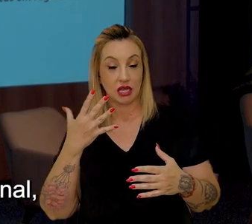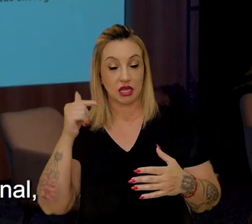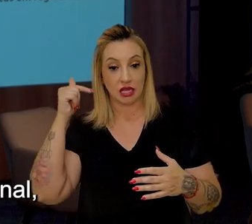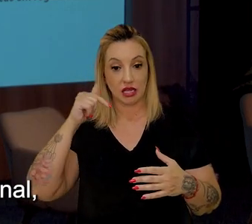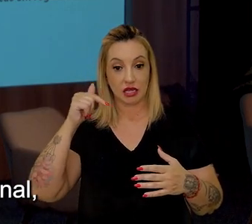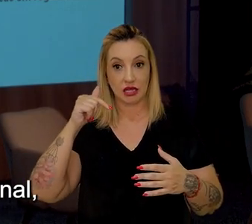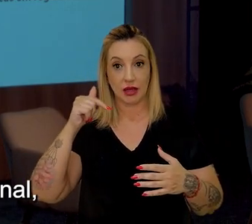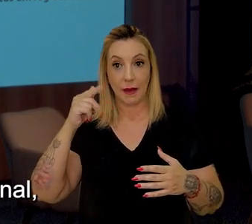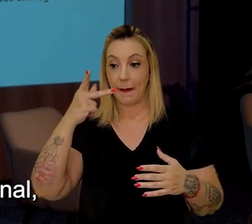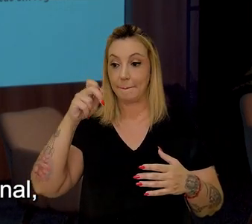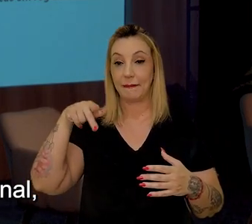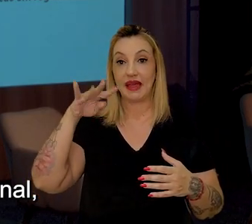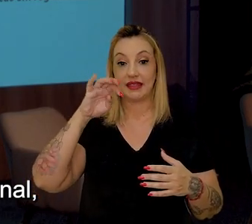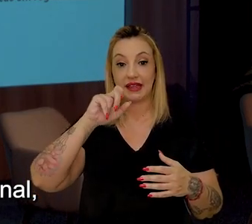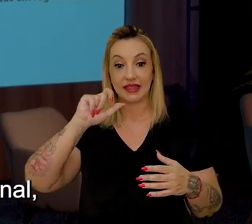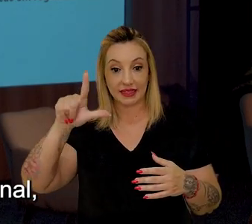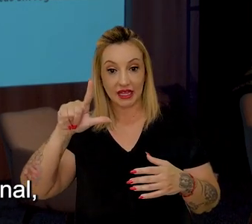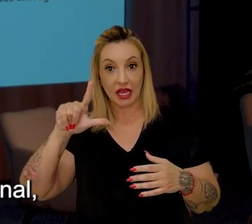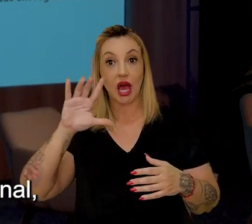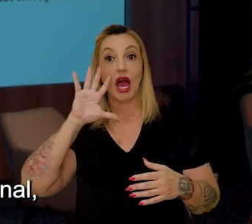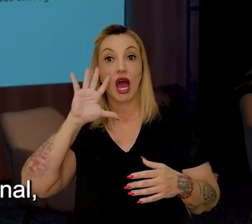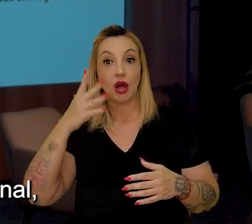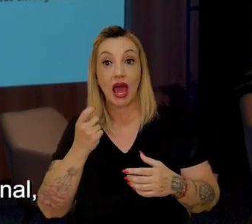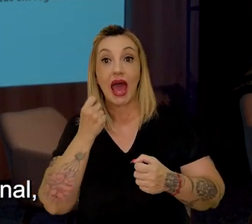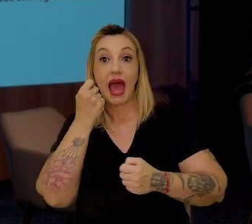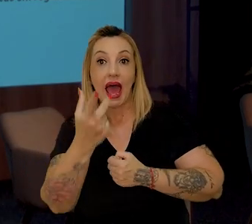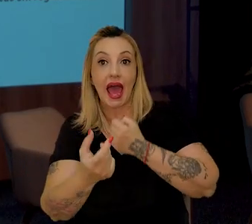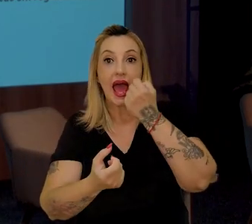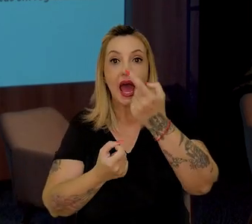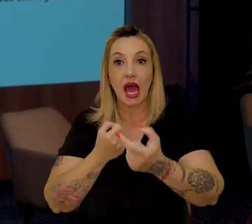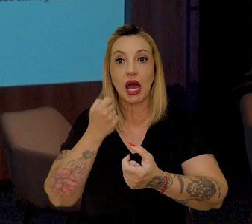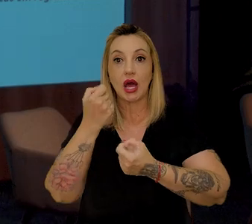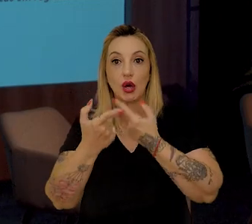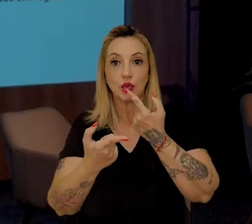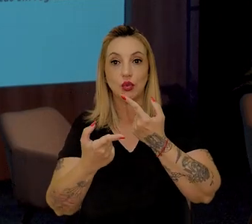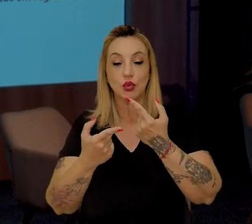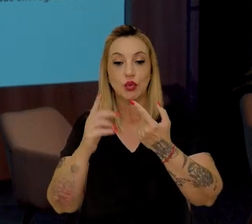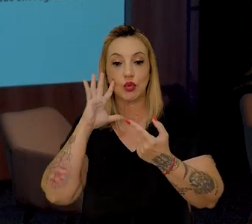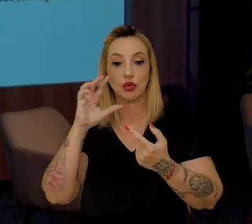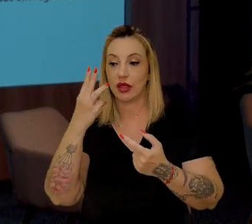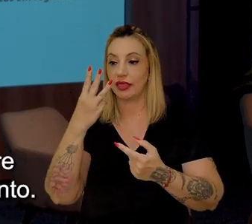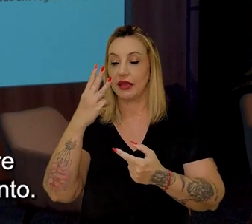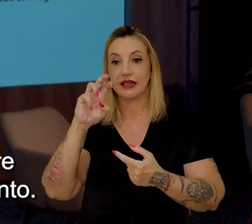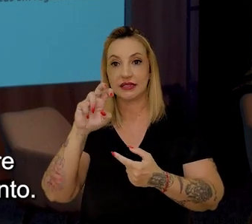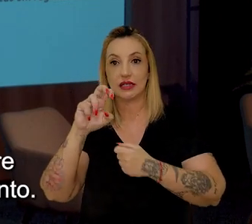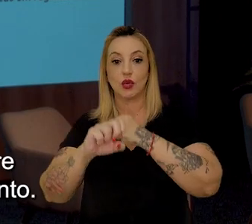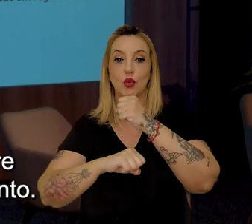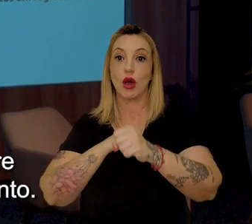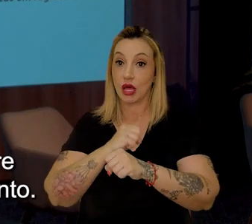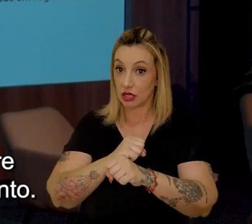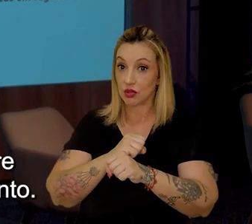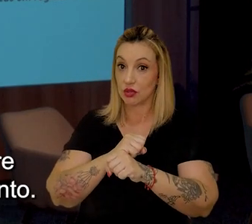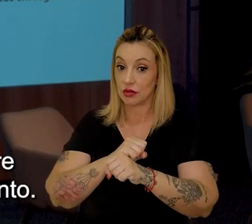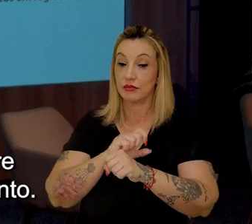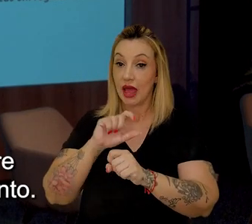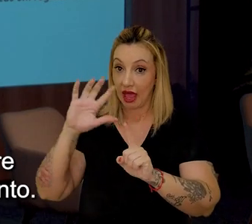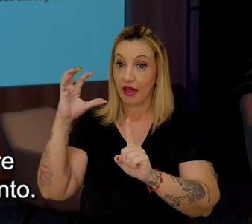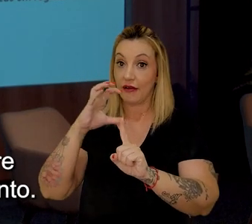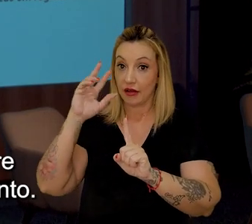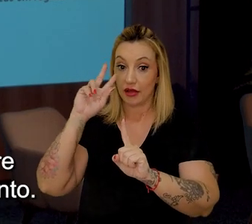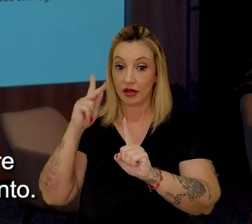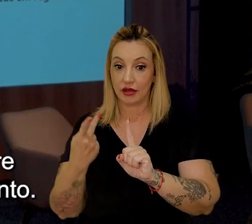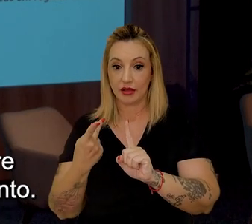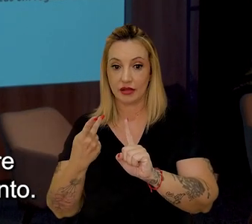Pantanal como que tá acontecendo são parte de eventos raros no Pantanal que aconteceria a cada 35 anos mas tem a influência humana sobre a questão